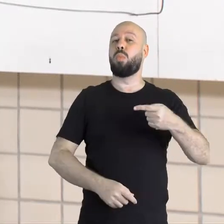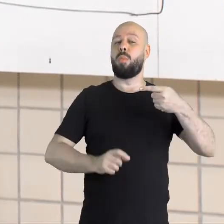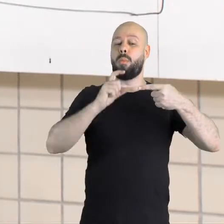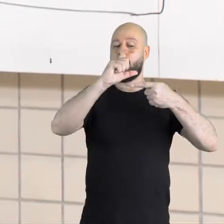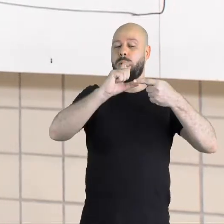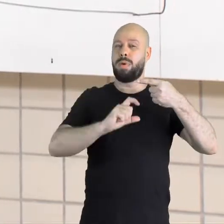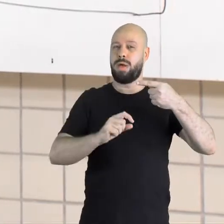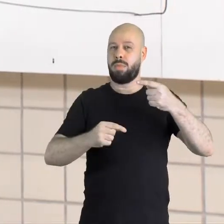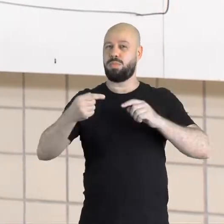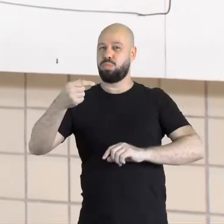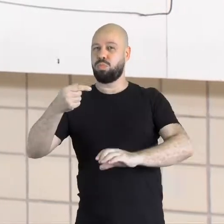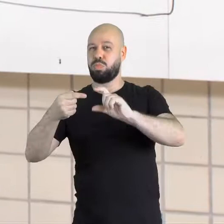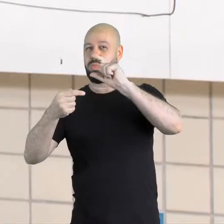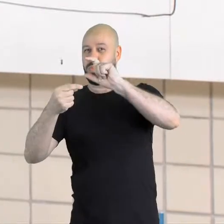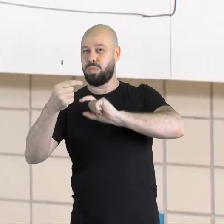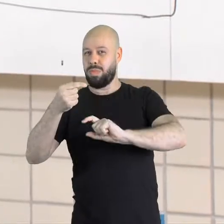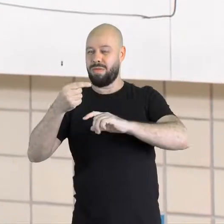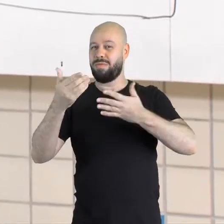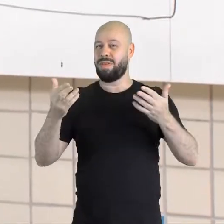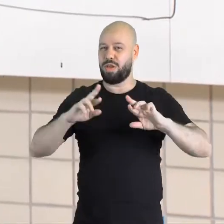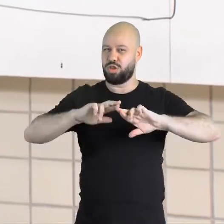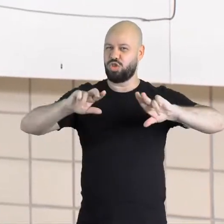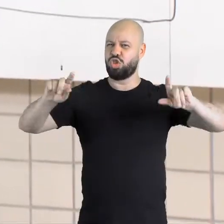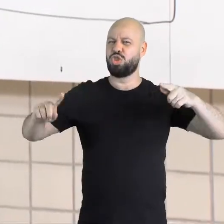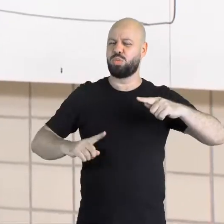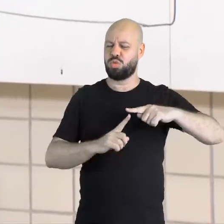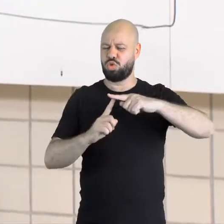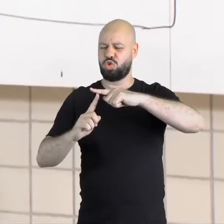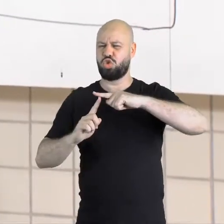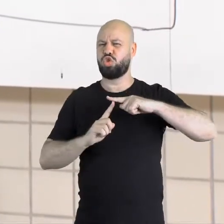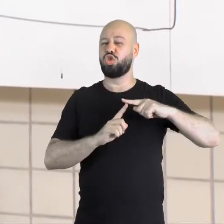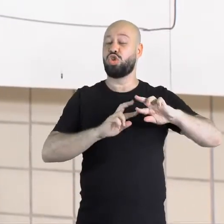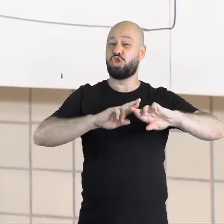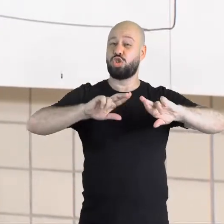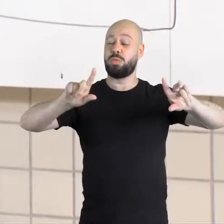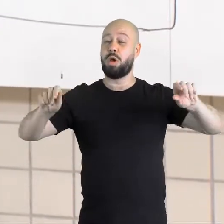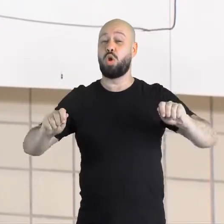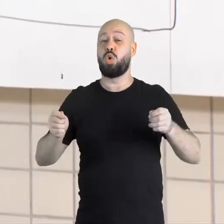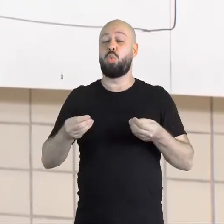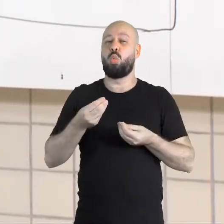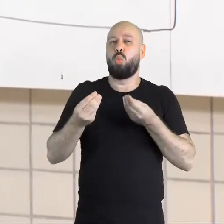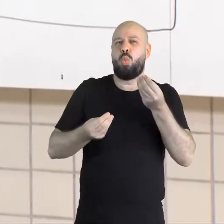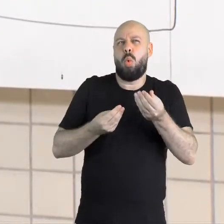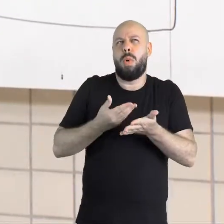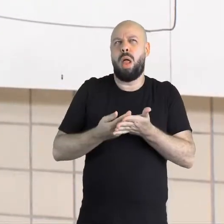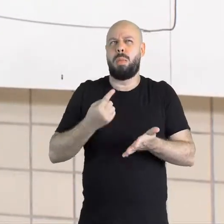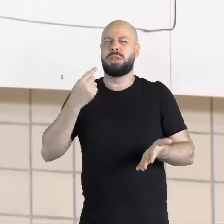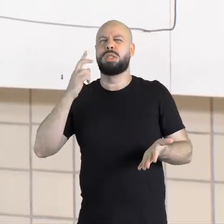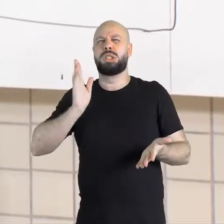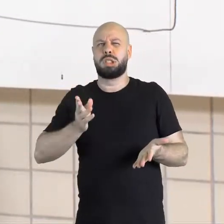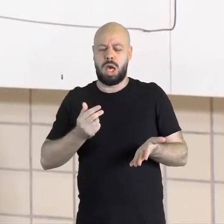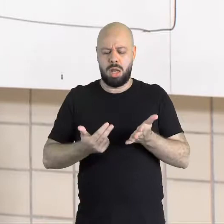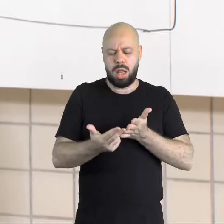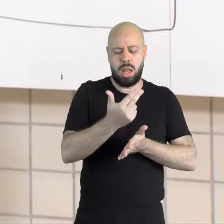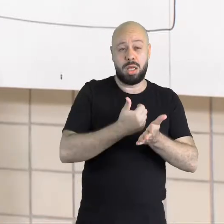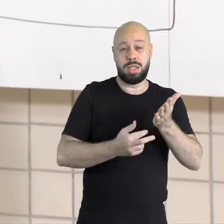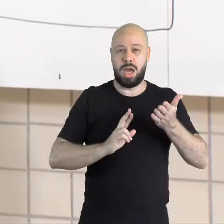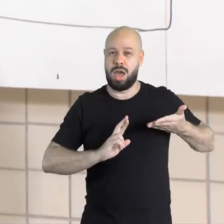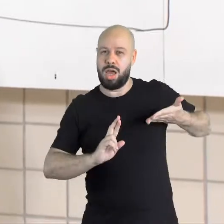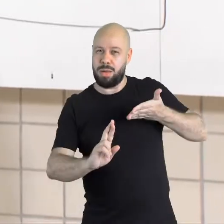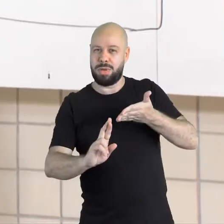anteriores, nós vimos os tipos de fração, nós vimos como representa uma fração através de desenhos, nós